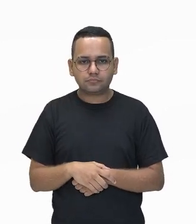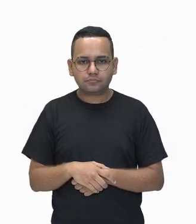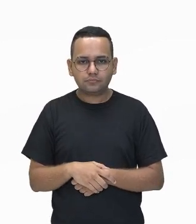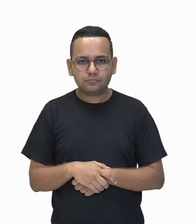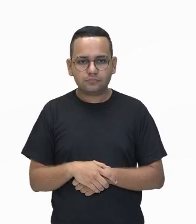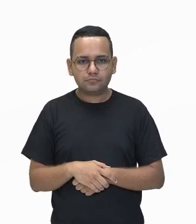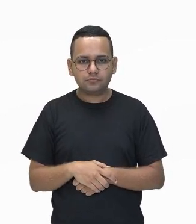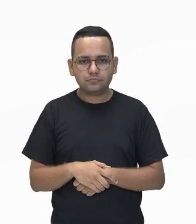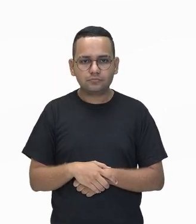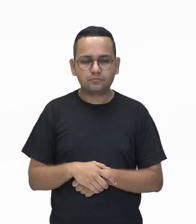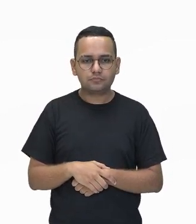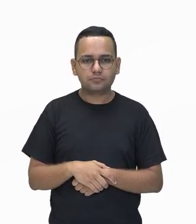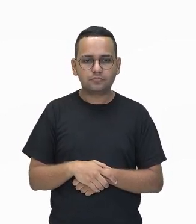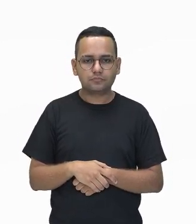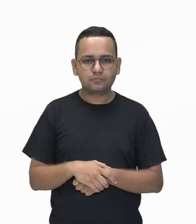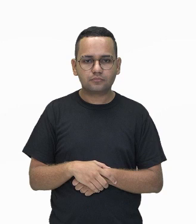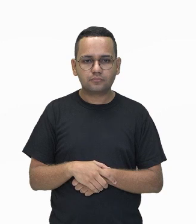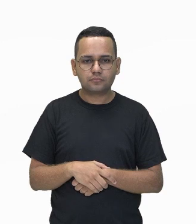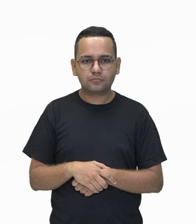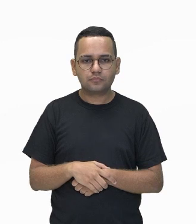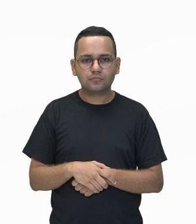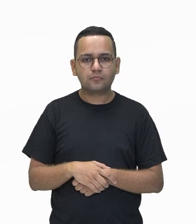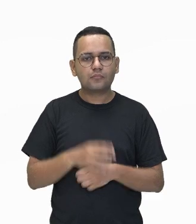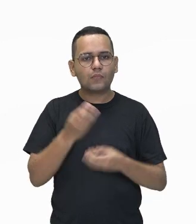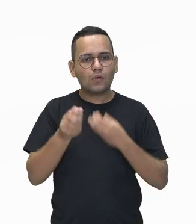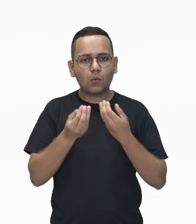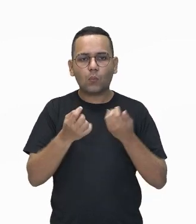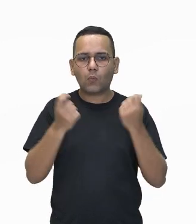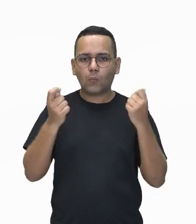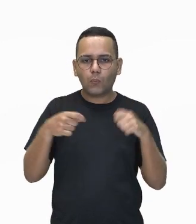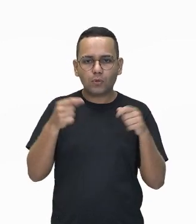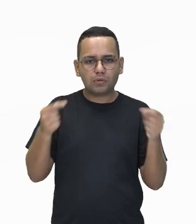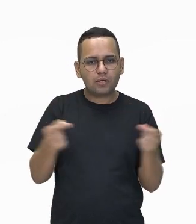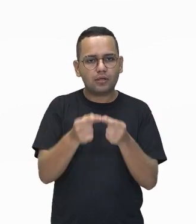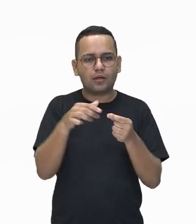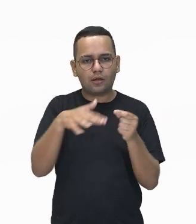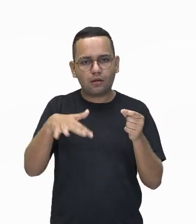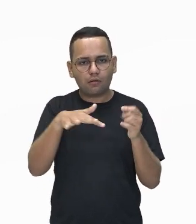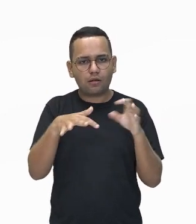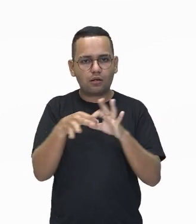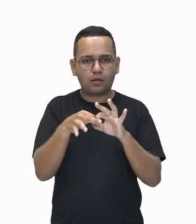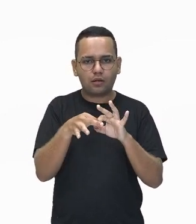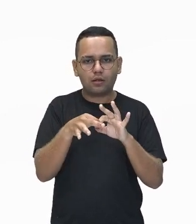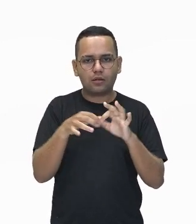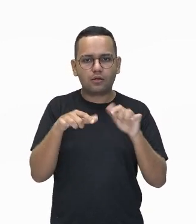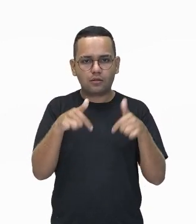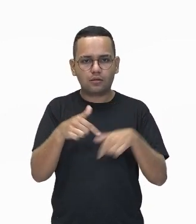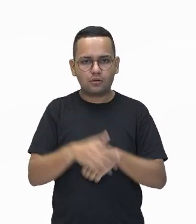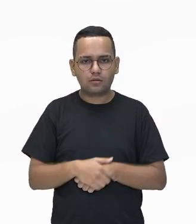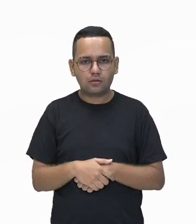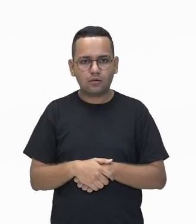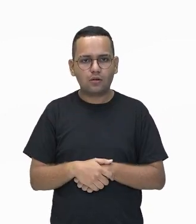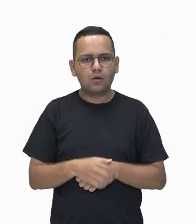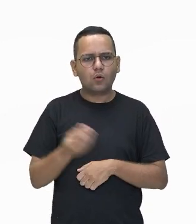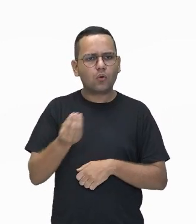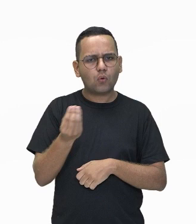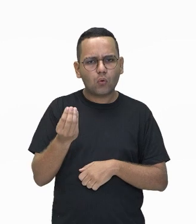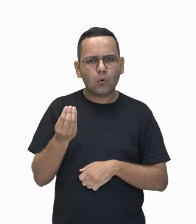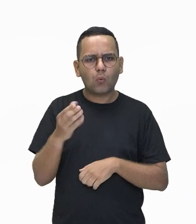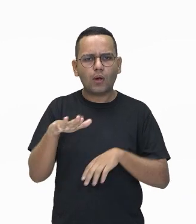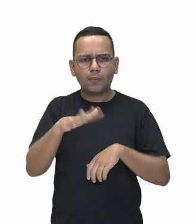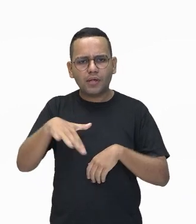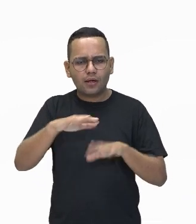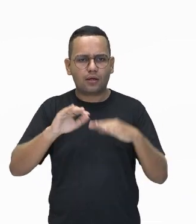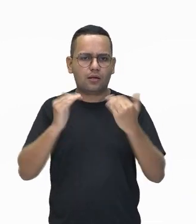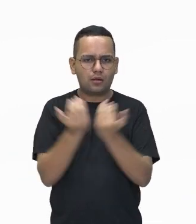colocar, elencar como identidade cultural? O que a minha comunidade, o meu município, ele tem de